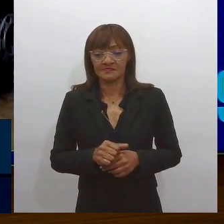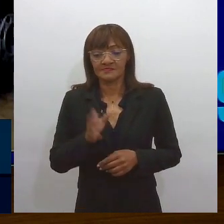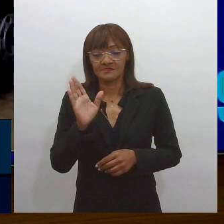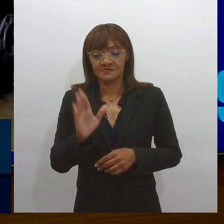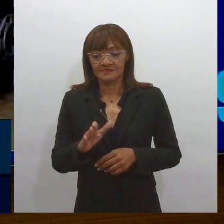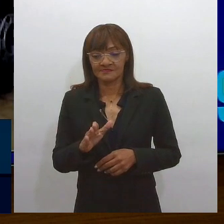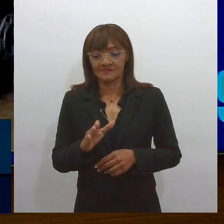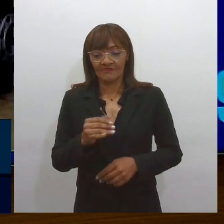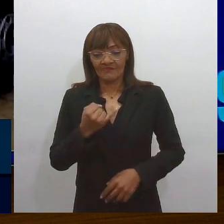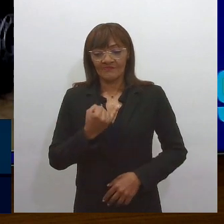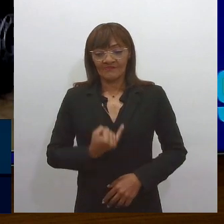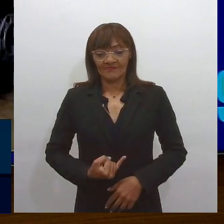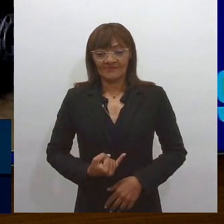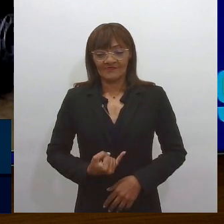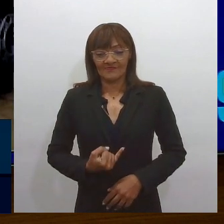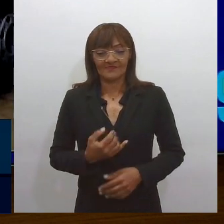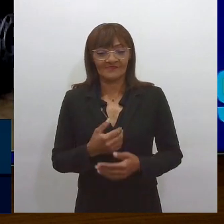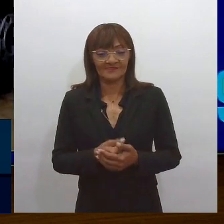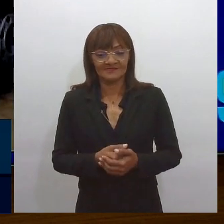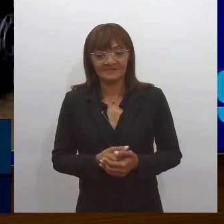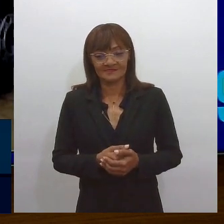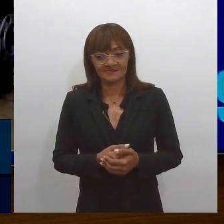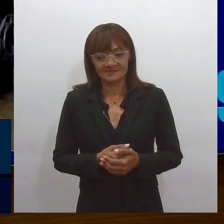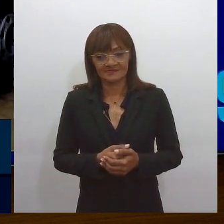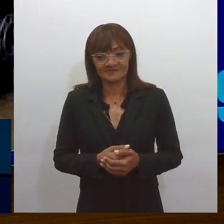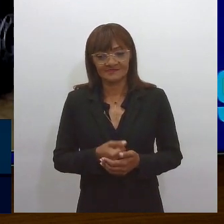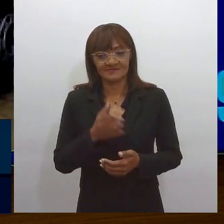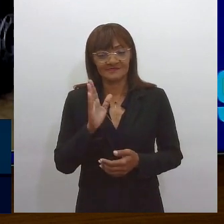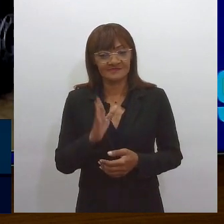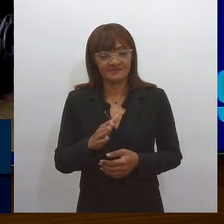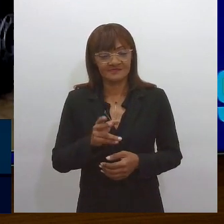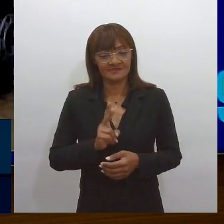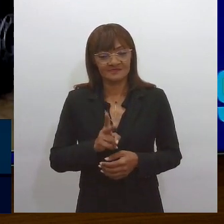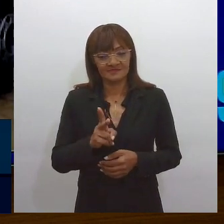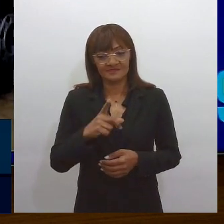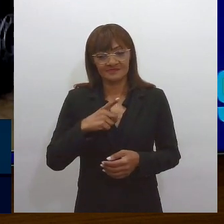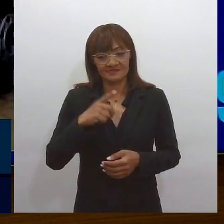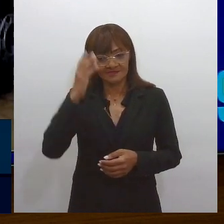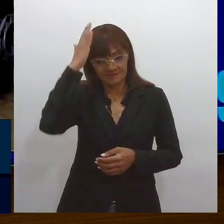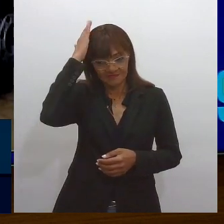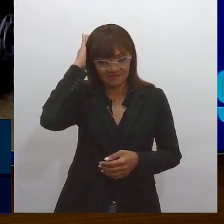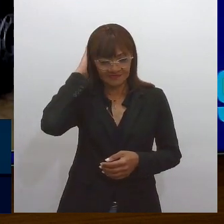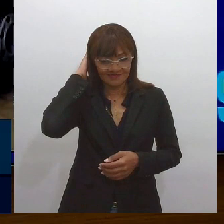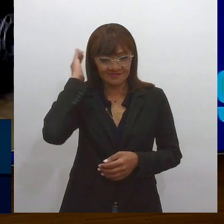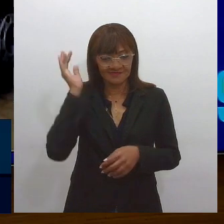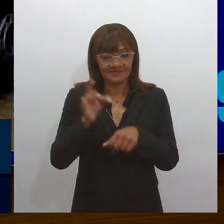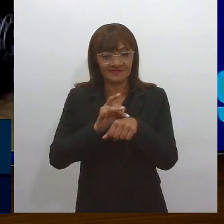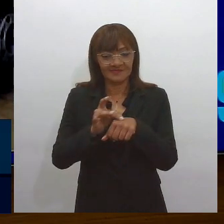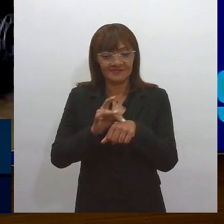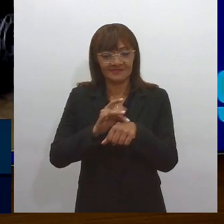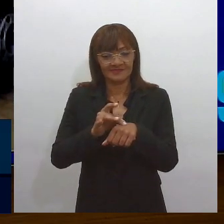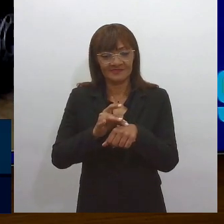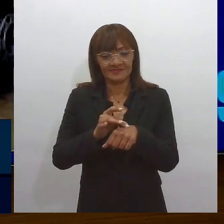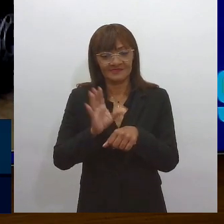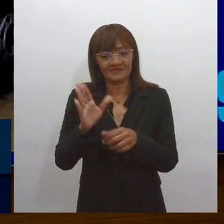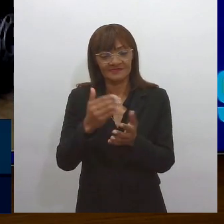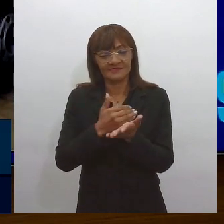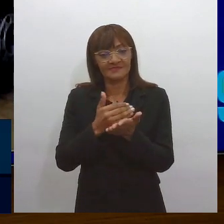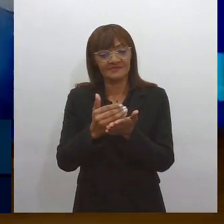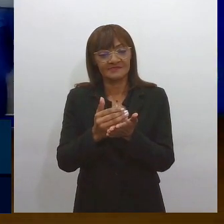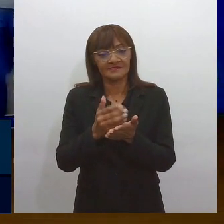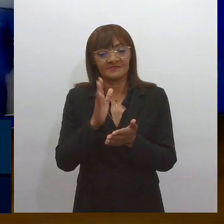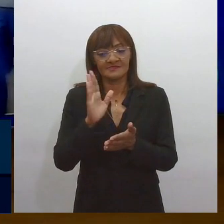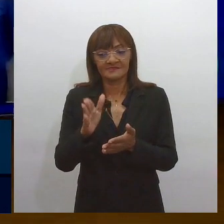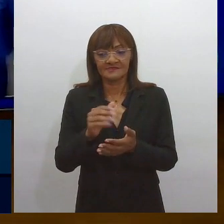e com os cabelos ainda escuros também sou eu foi meu início de carreira isso foi a duplicação da BR 262 no estado do